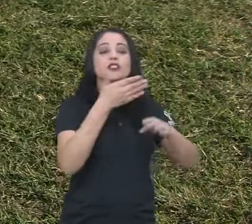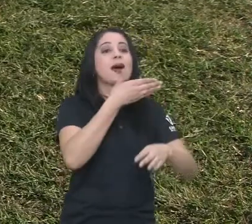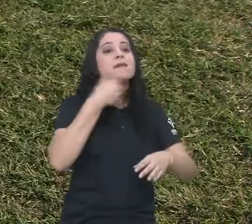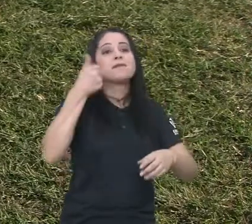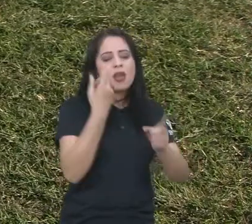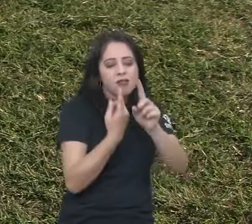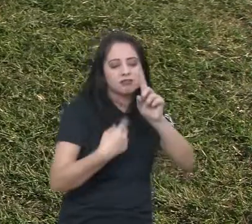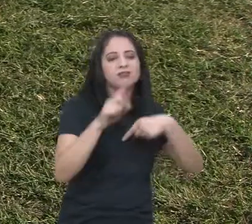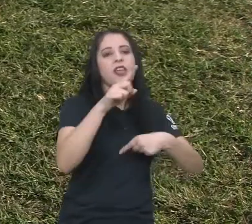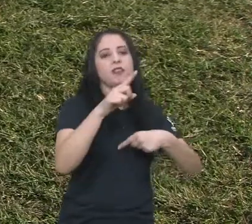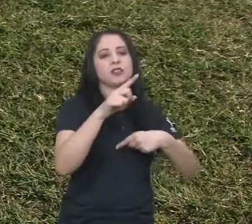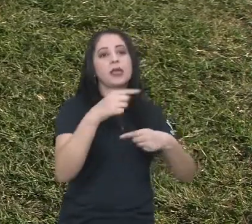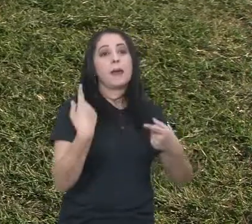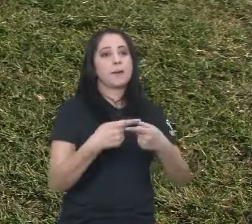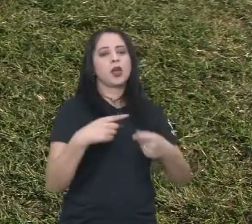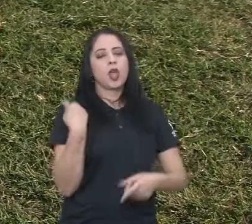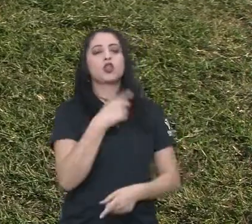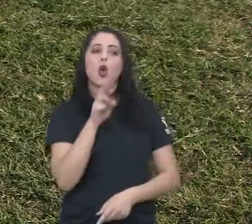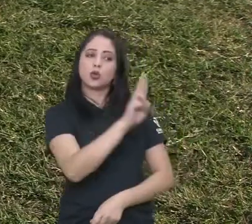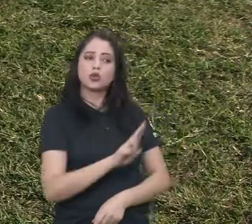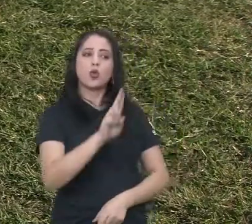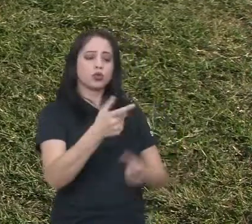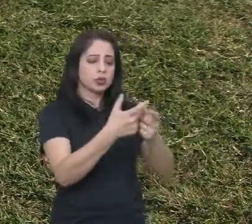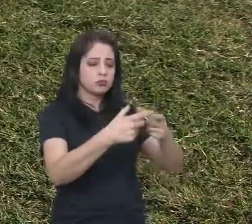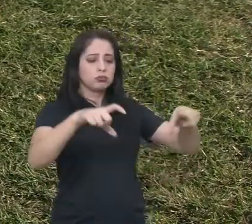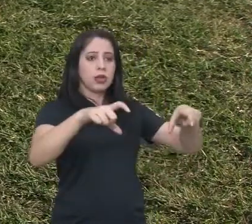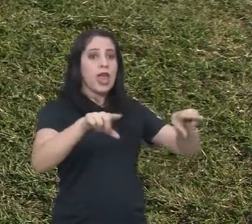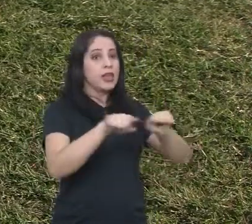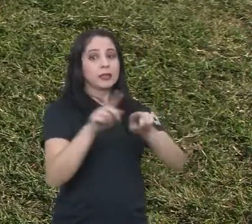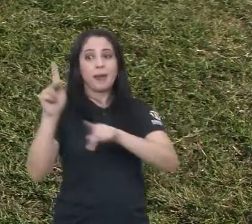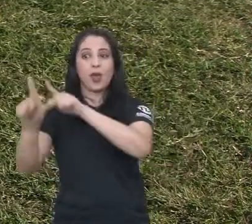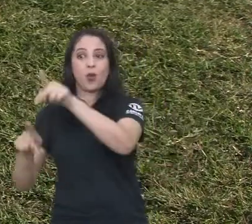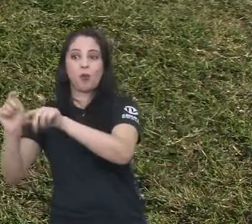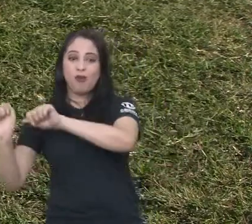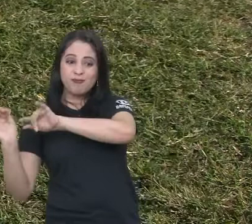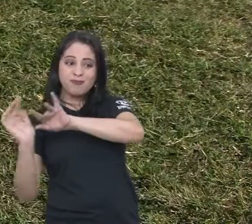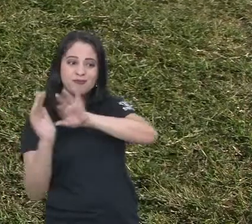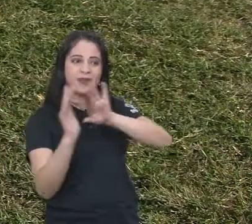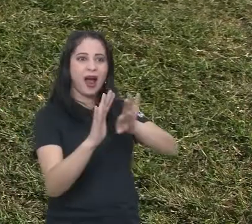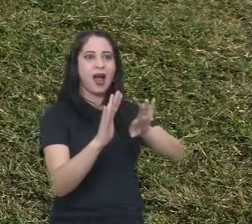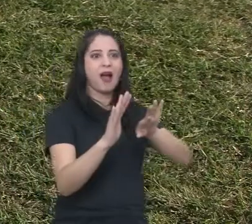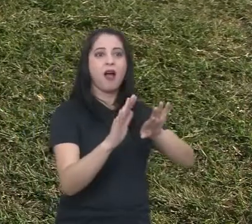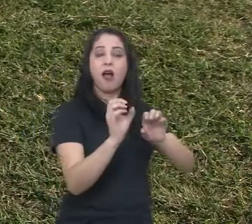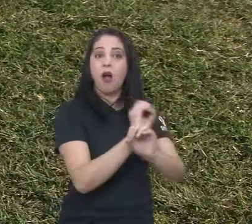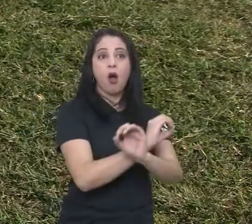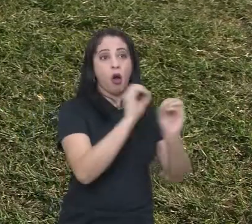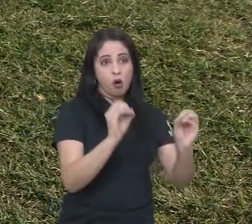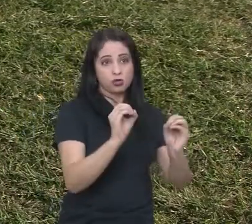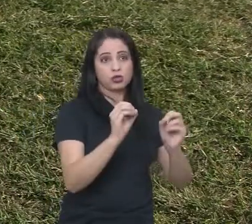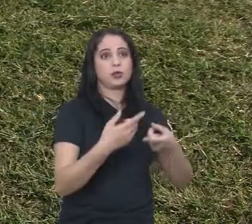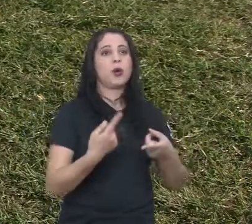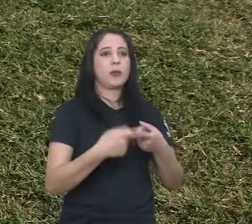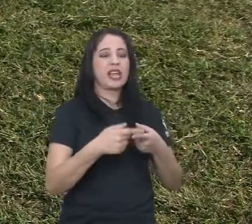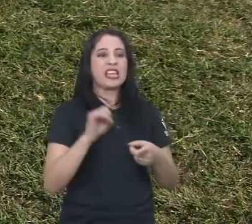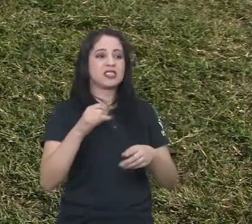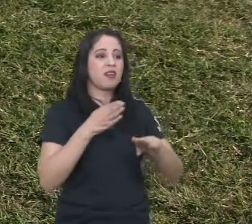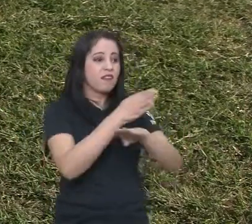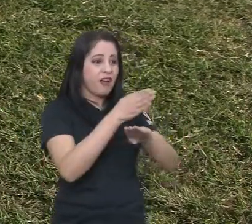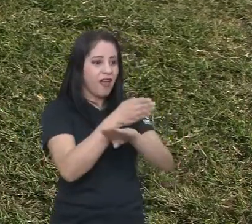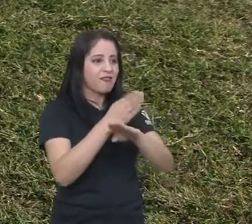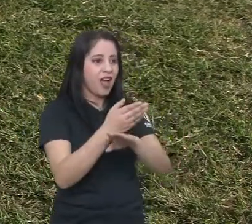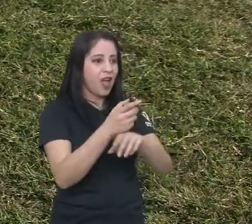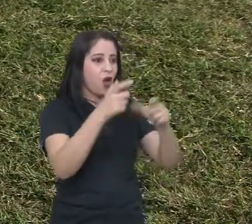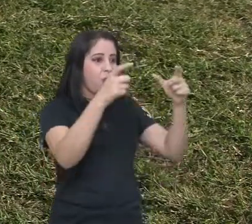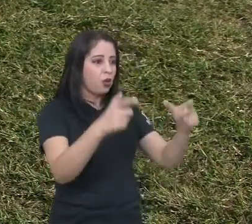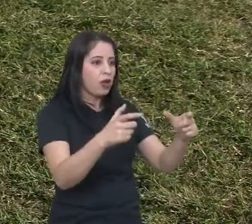e muito para a gente que utiliza os campos e para a população de uma forma geral também vai ser de grande valia. Porque uma vez que você vai